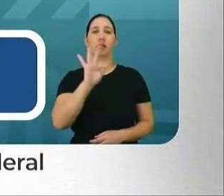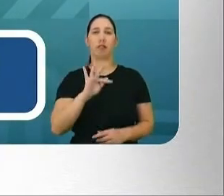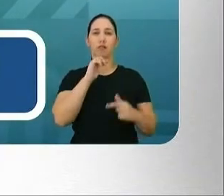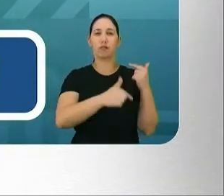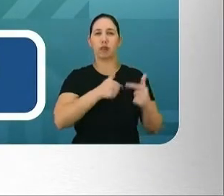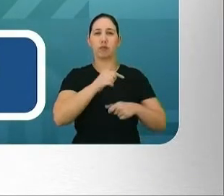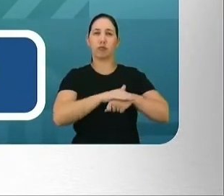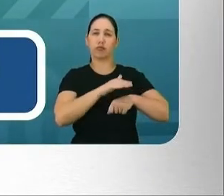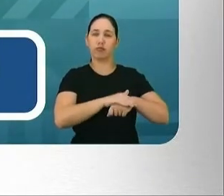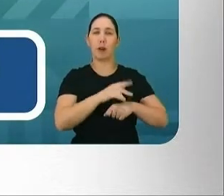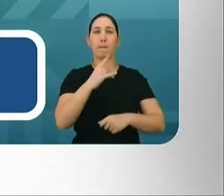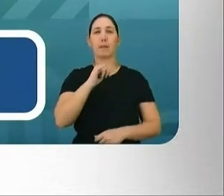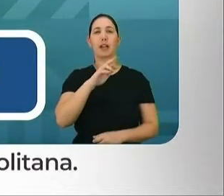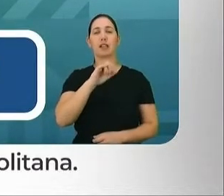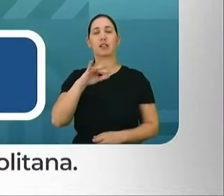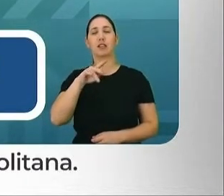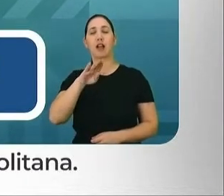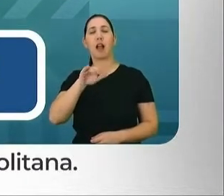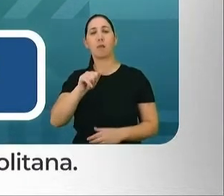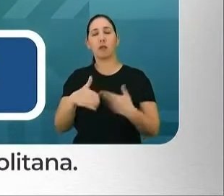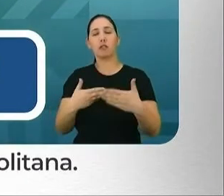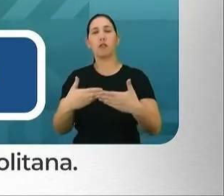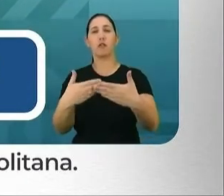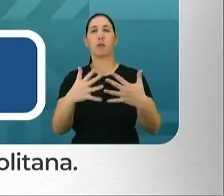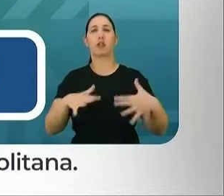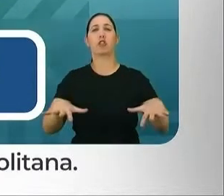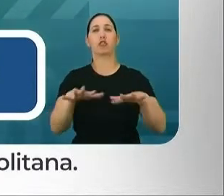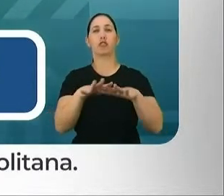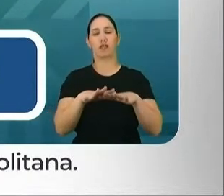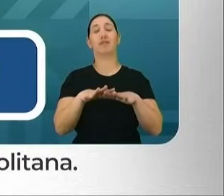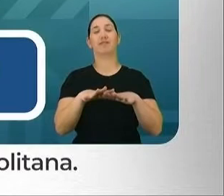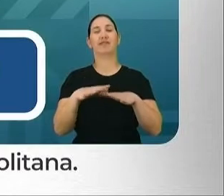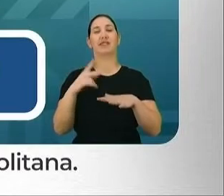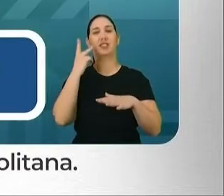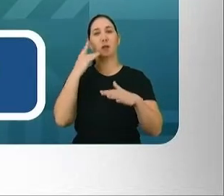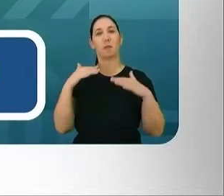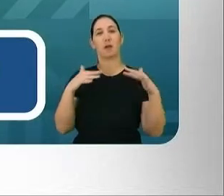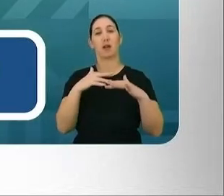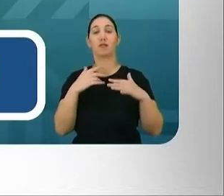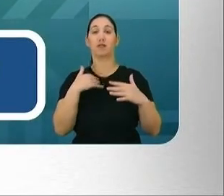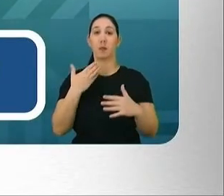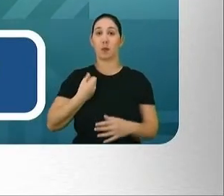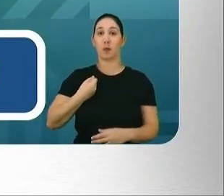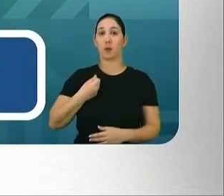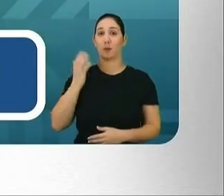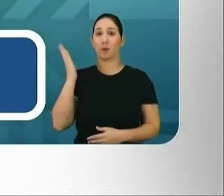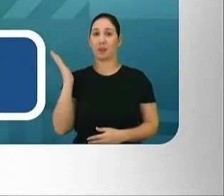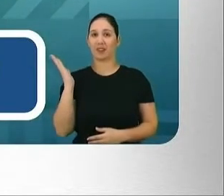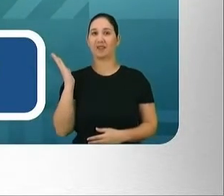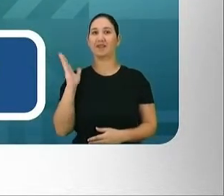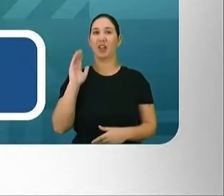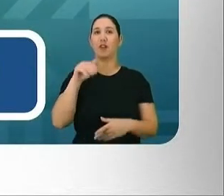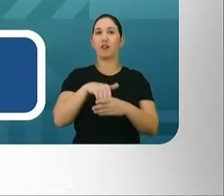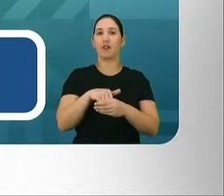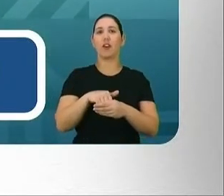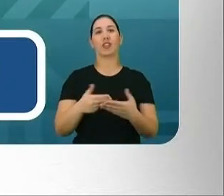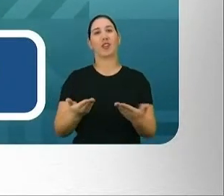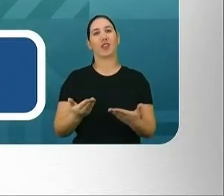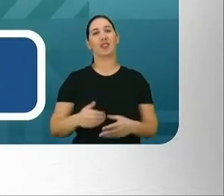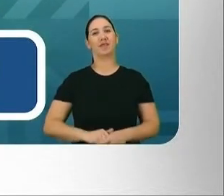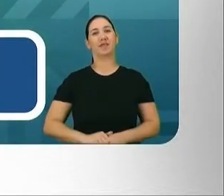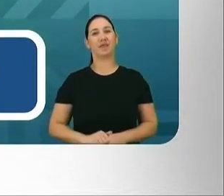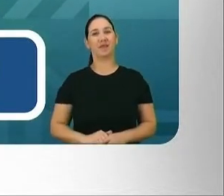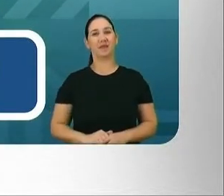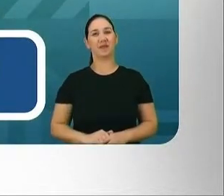federal que vai trabalhar por Piracicaba e pelo desenvolvimento de toda a região metropolitana. Meu número é 1119, Gilmar Rota,